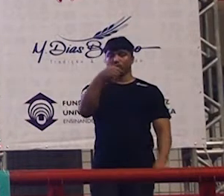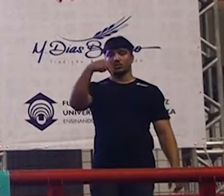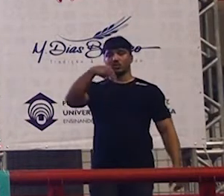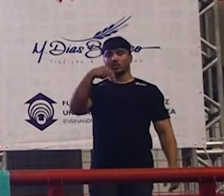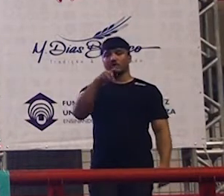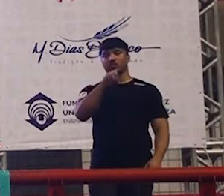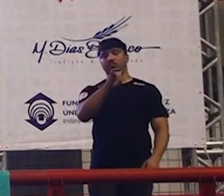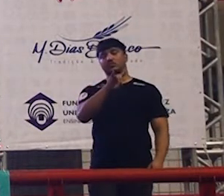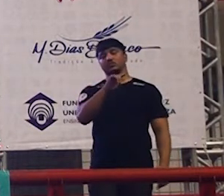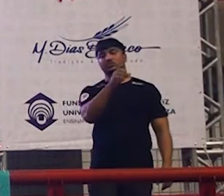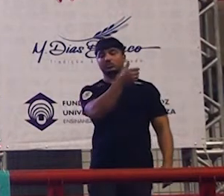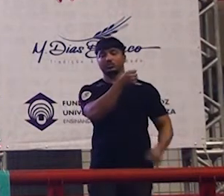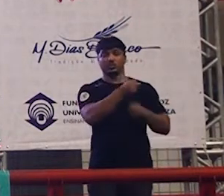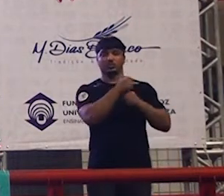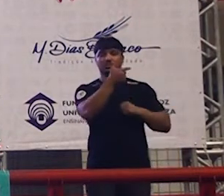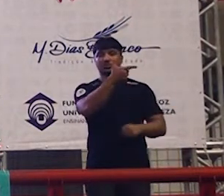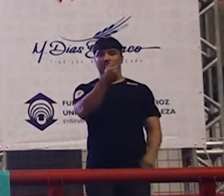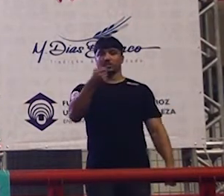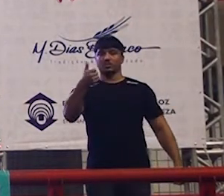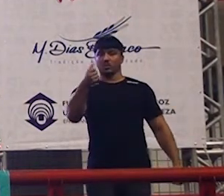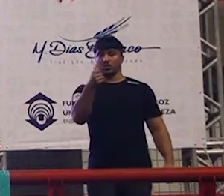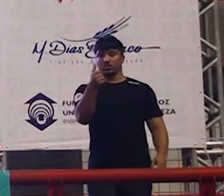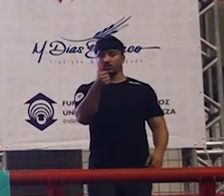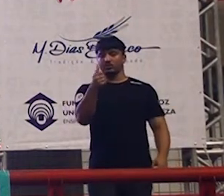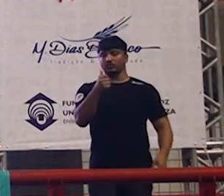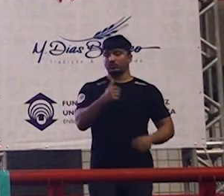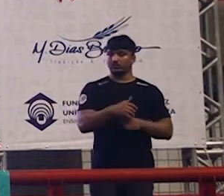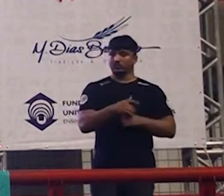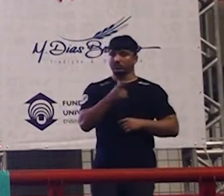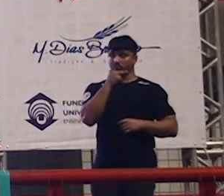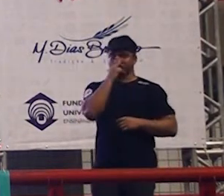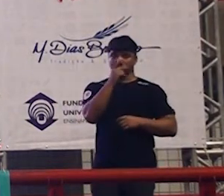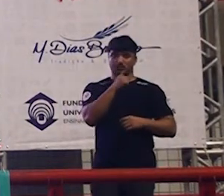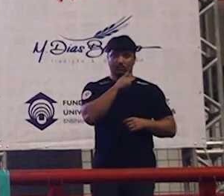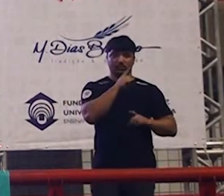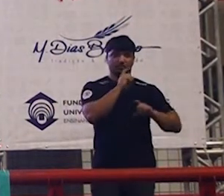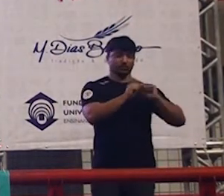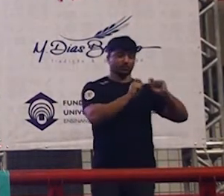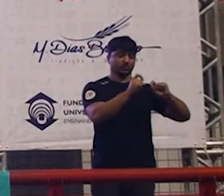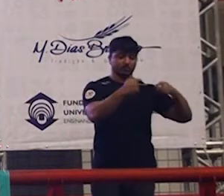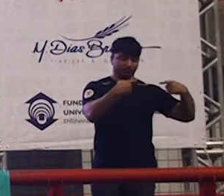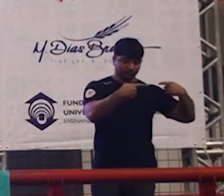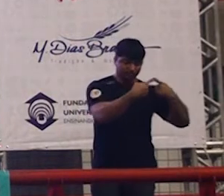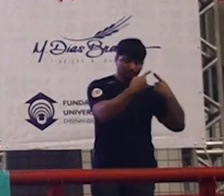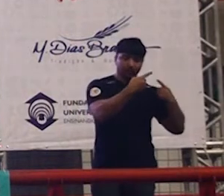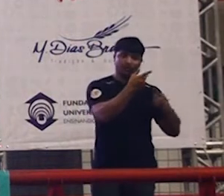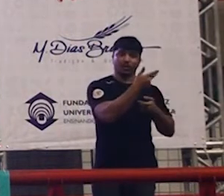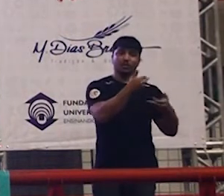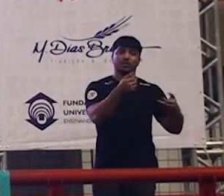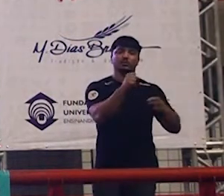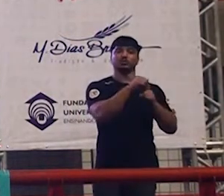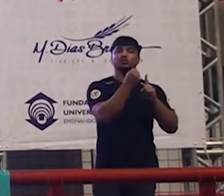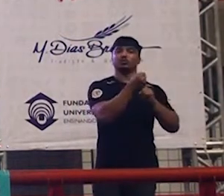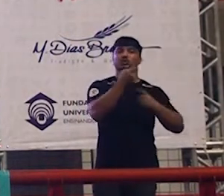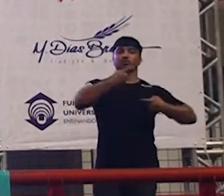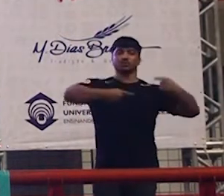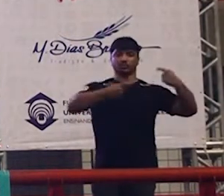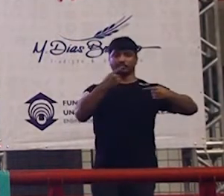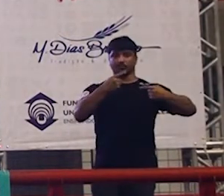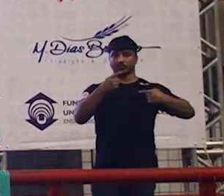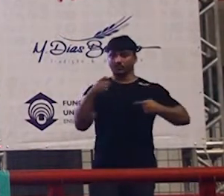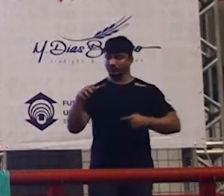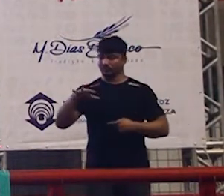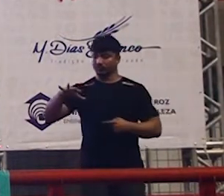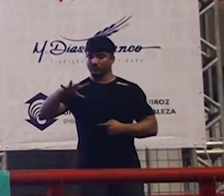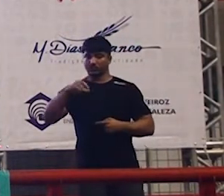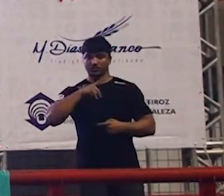novembro de 2011, permite entendê-la como uma sátira a determinado contexto sociopolítico. Nesse